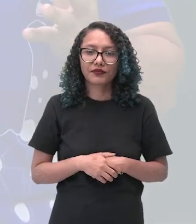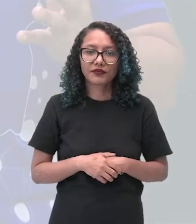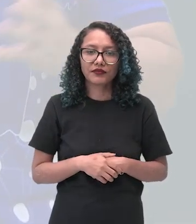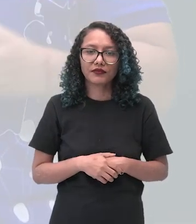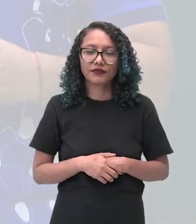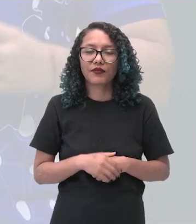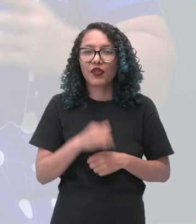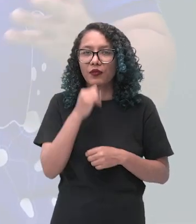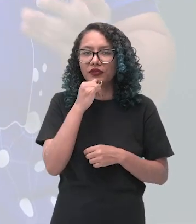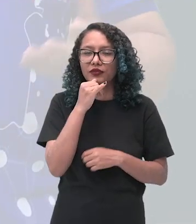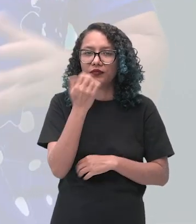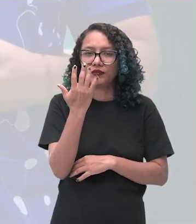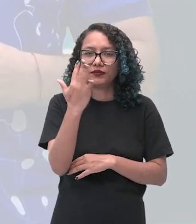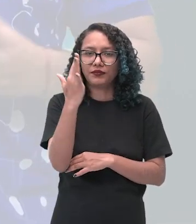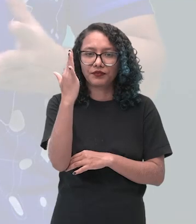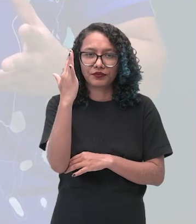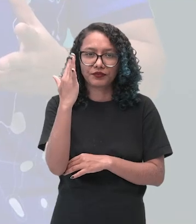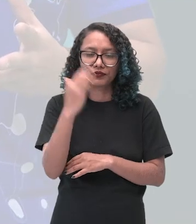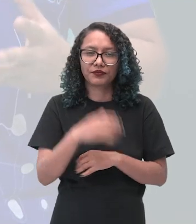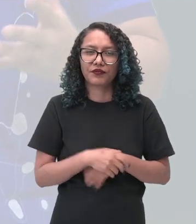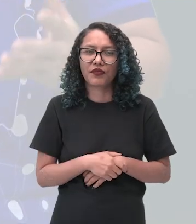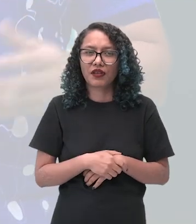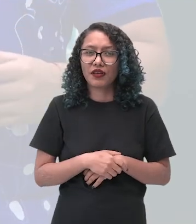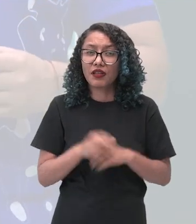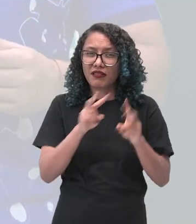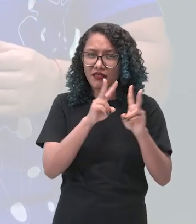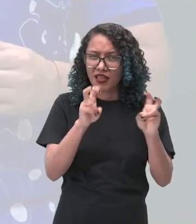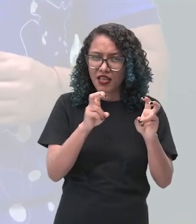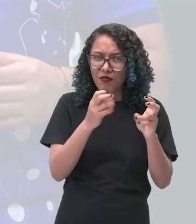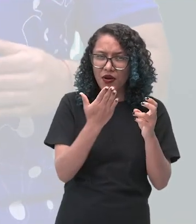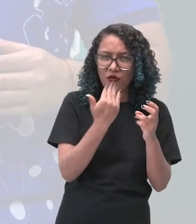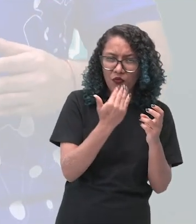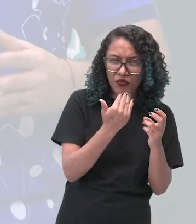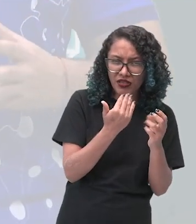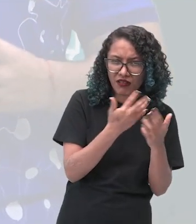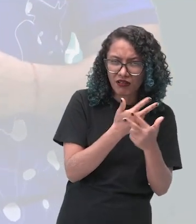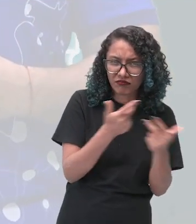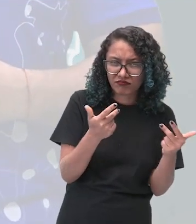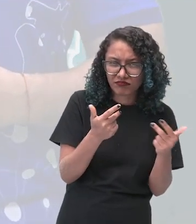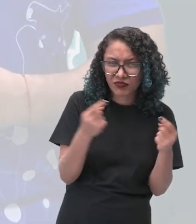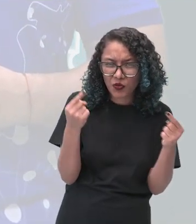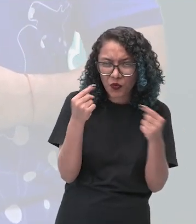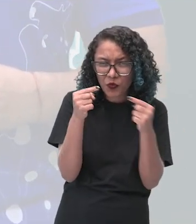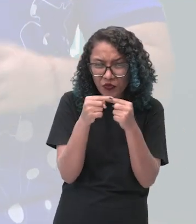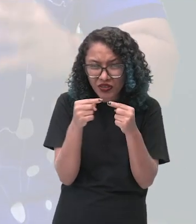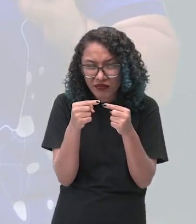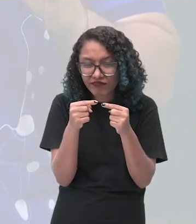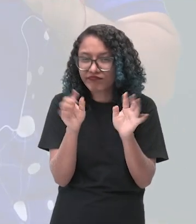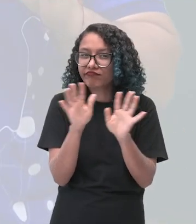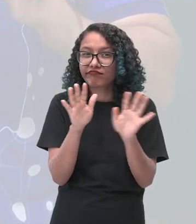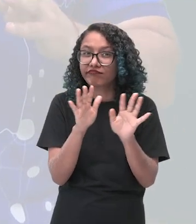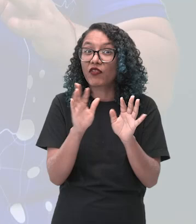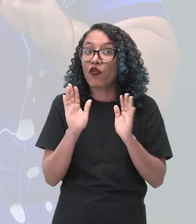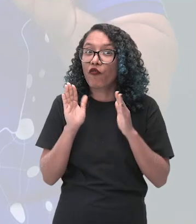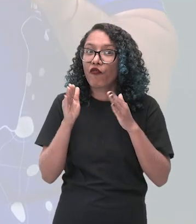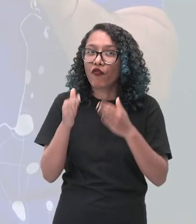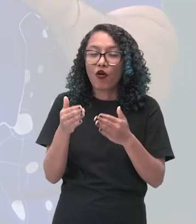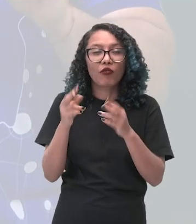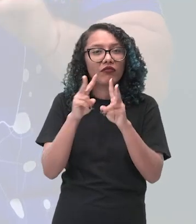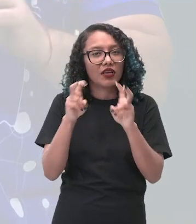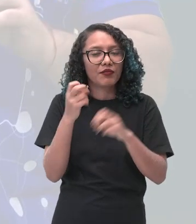da floresta, não vai estar falando sobre alimentos, né? Vai estar falando sobre a floresta, ok? Você